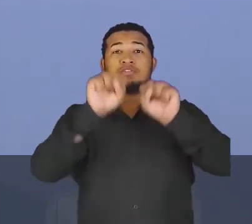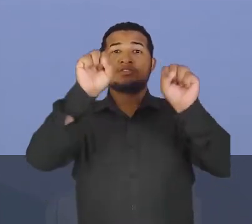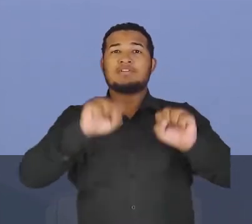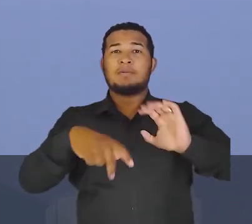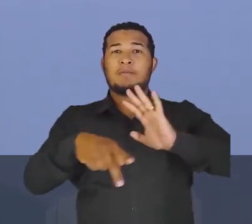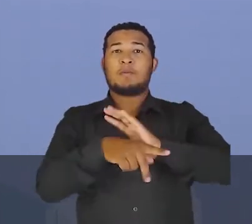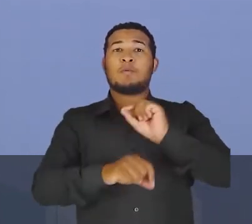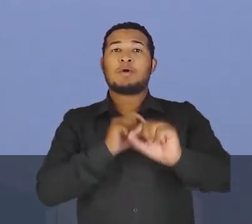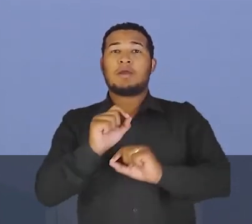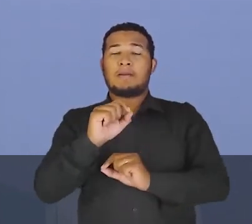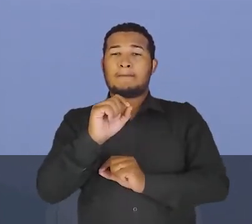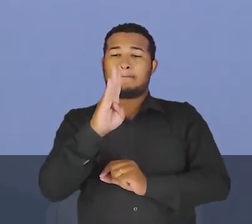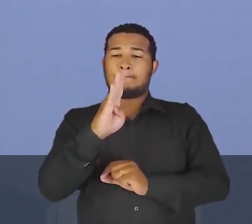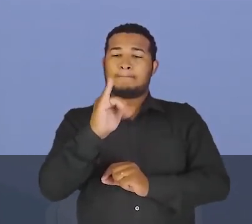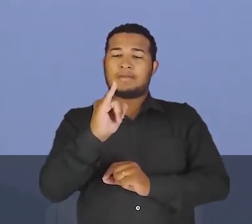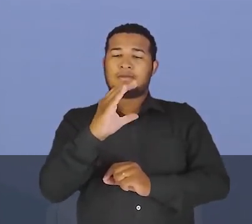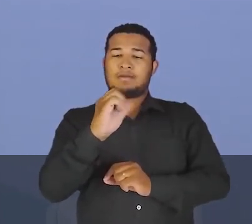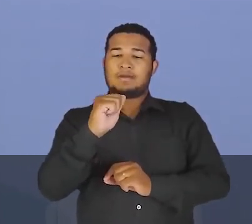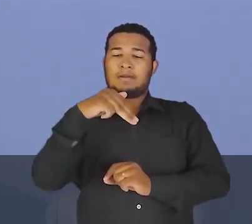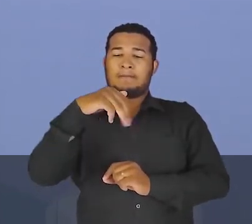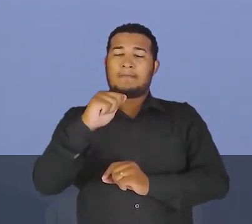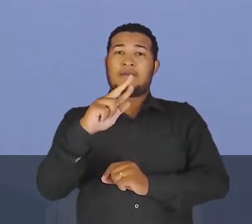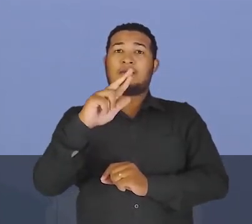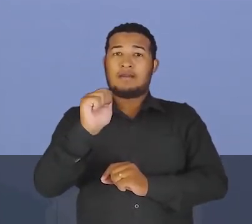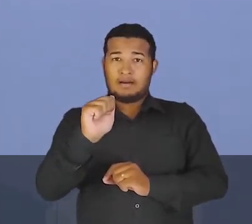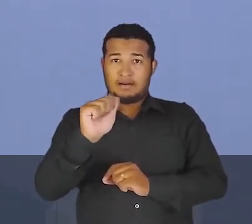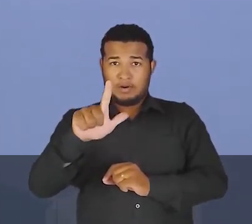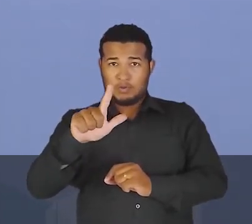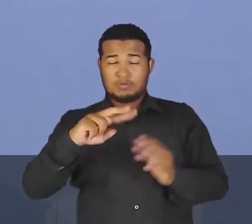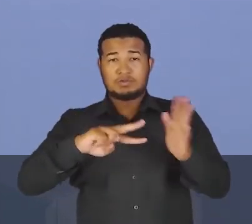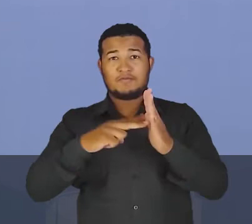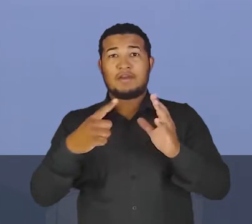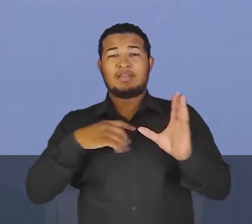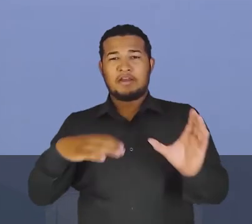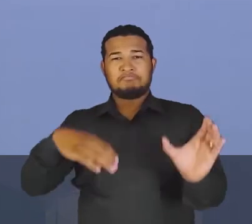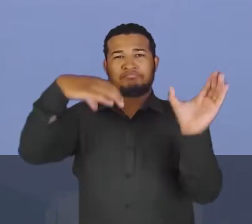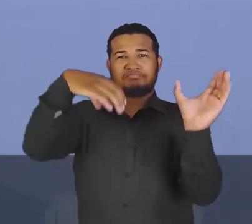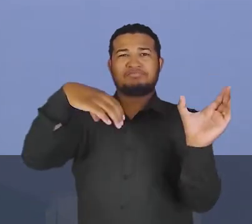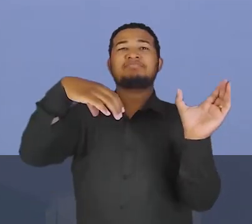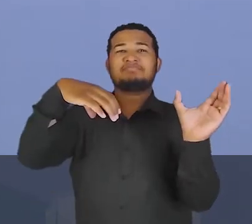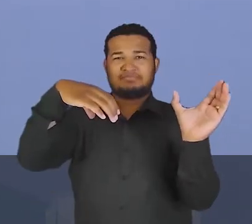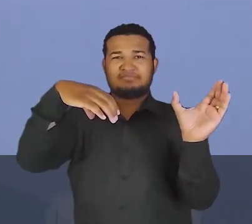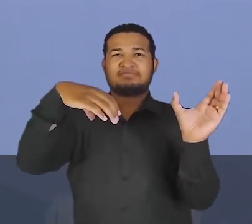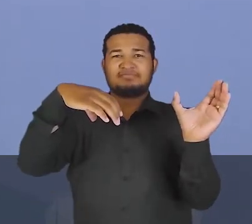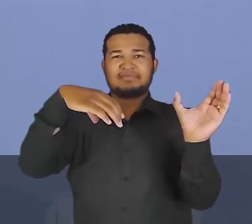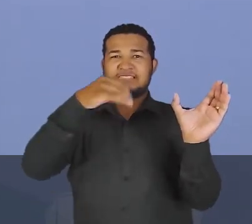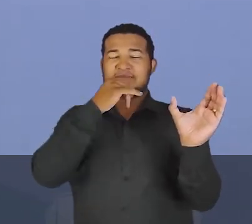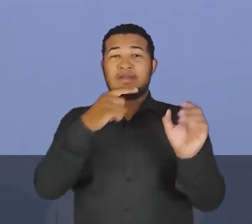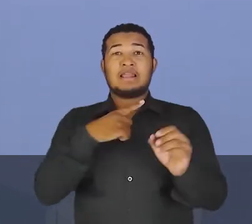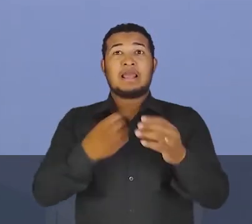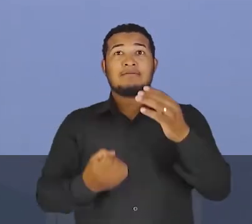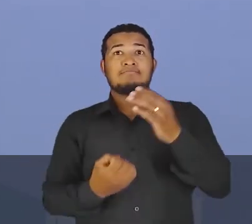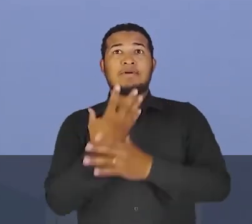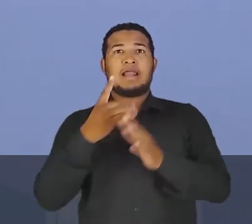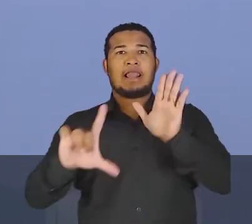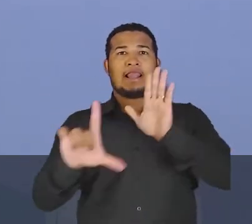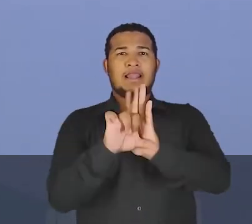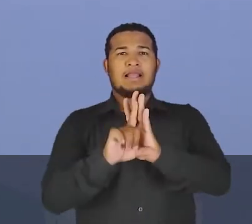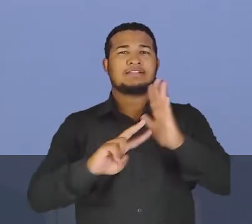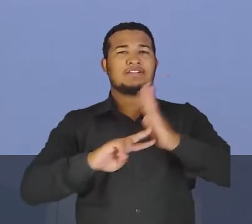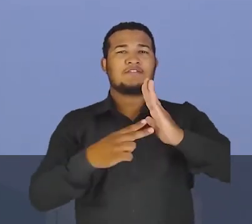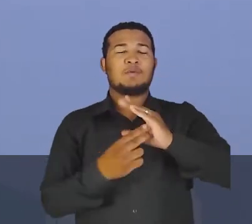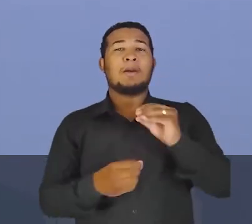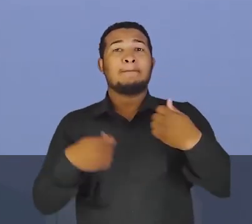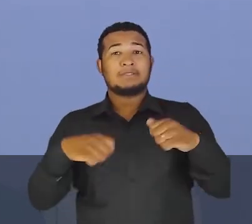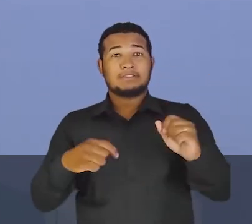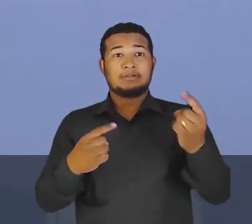de bicameral. A gente tem duas casas para criar uma lei. Para criar uma lei, é necessário que essa lei